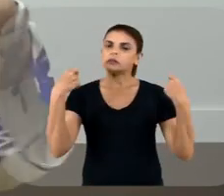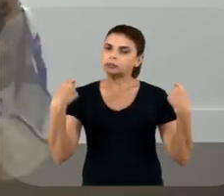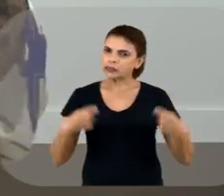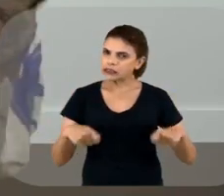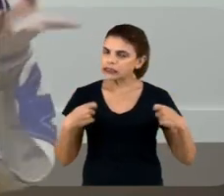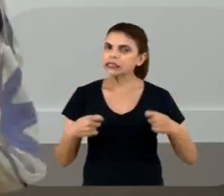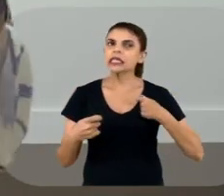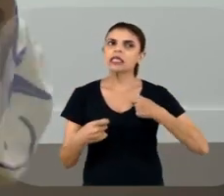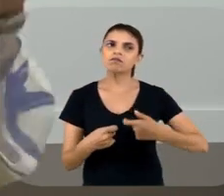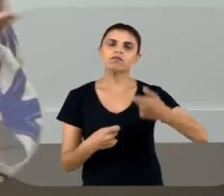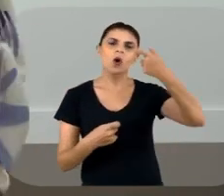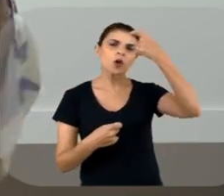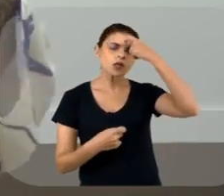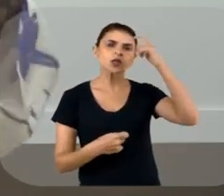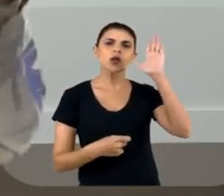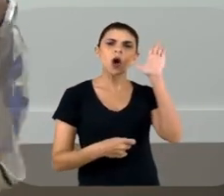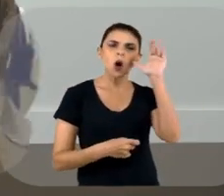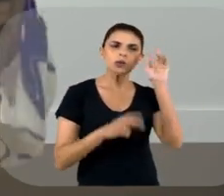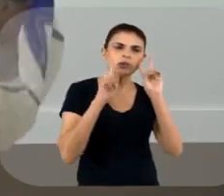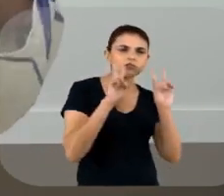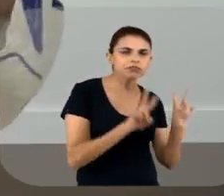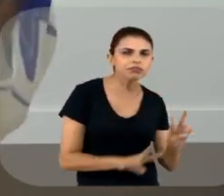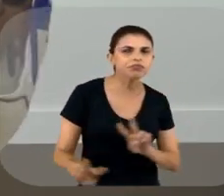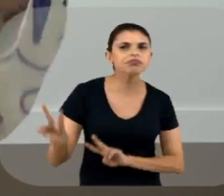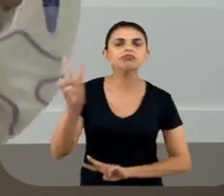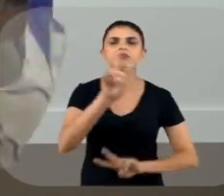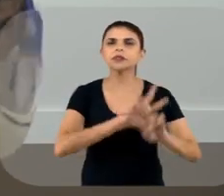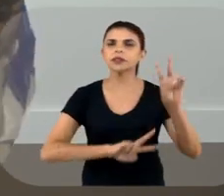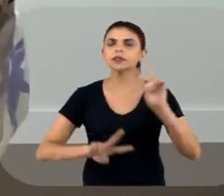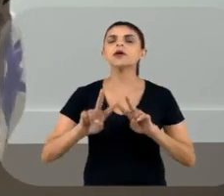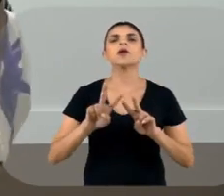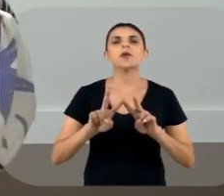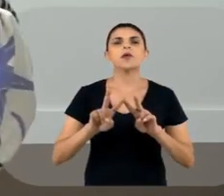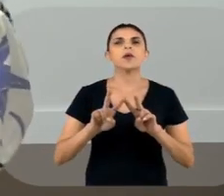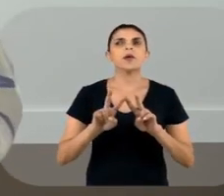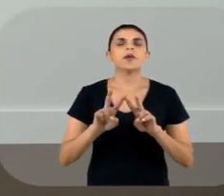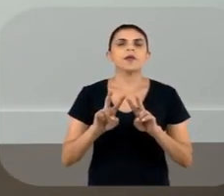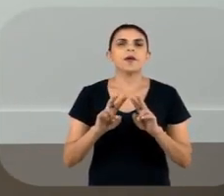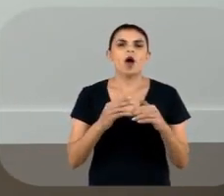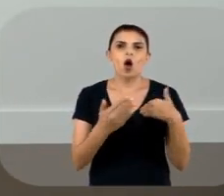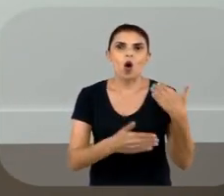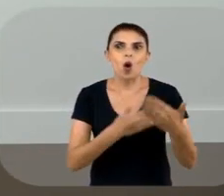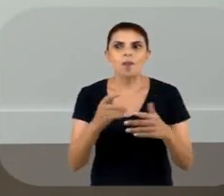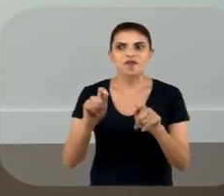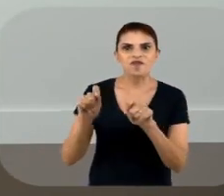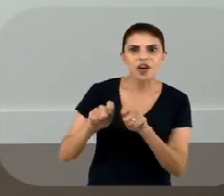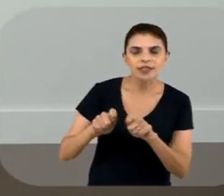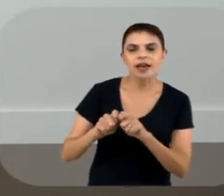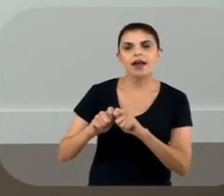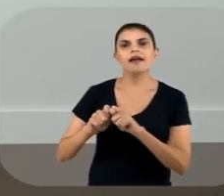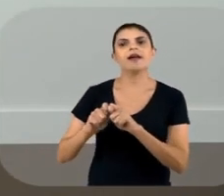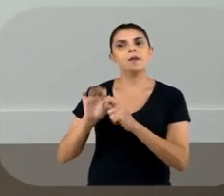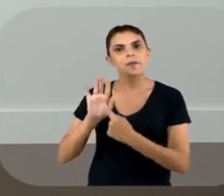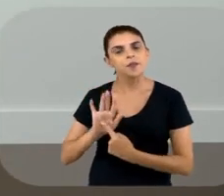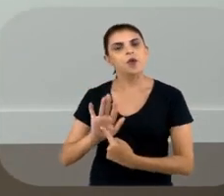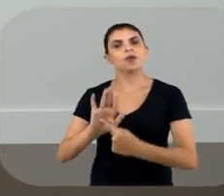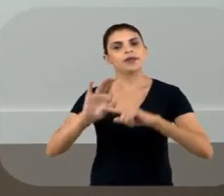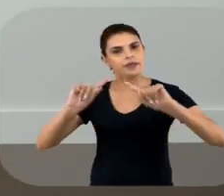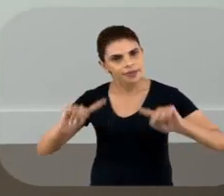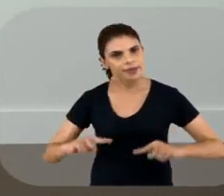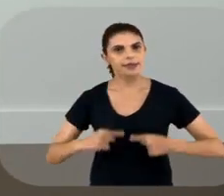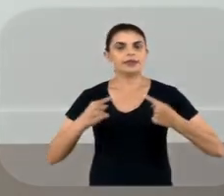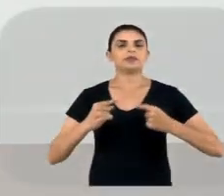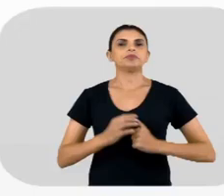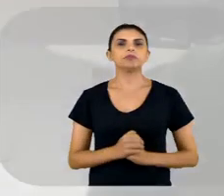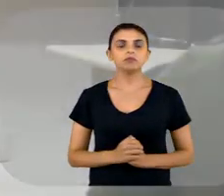a gente observa muito isso para a gente ficar chovendo no molhado. Né? Então, eu acho que o grande desafio